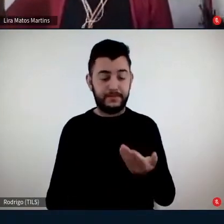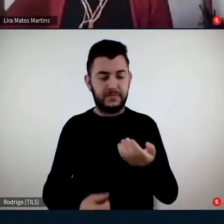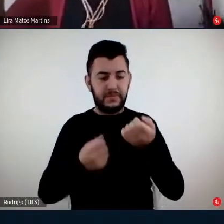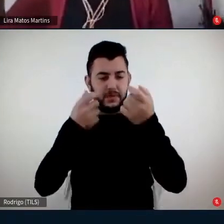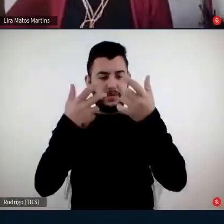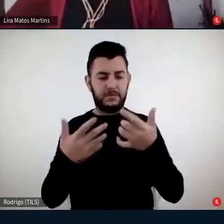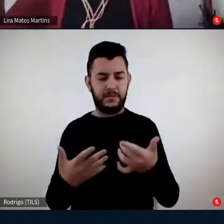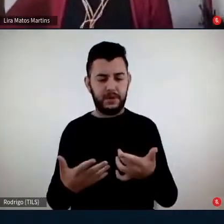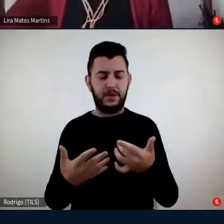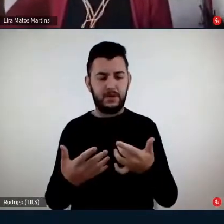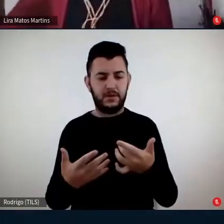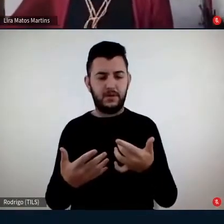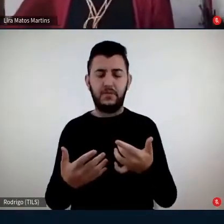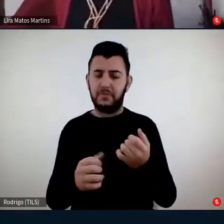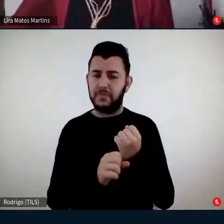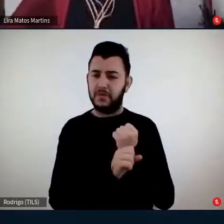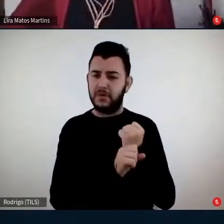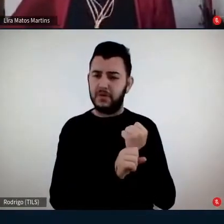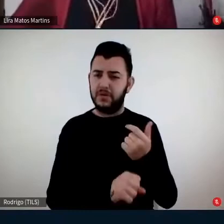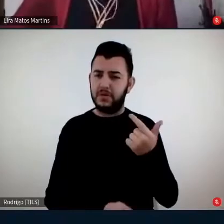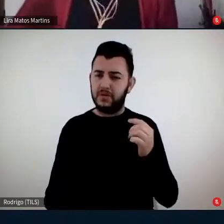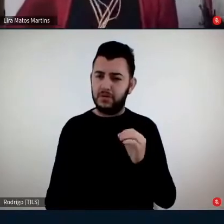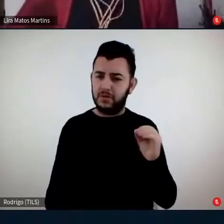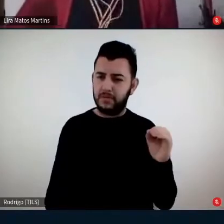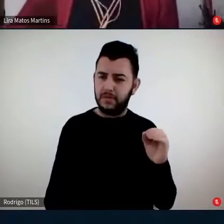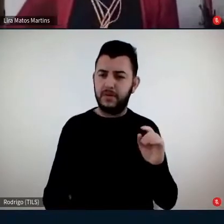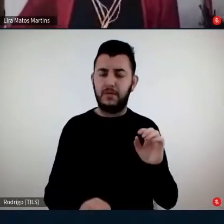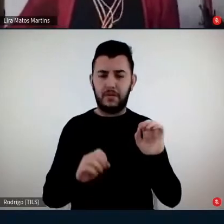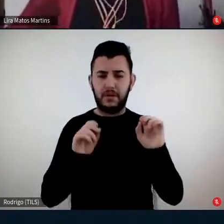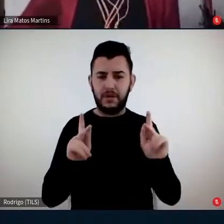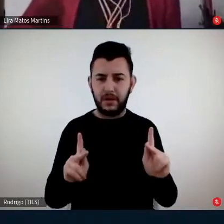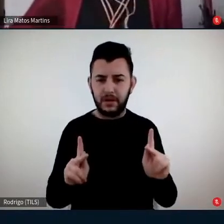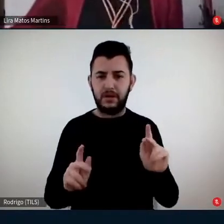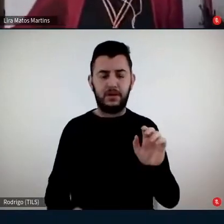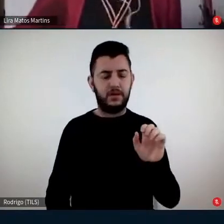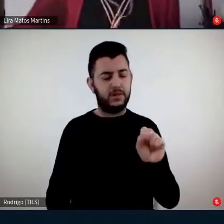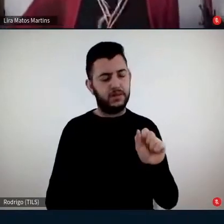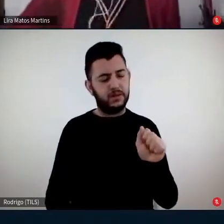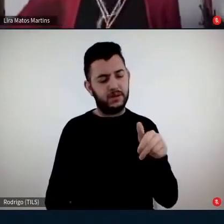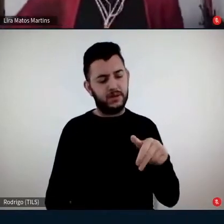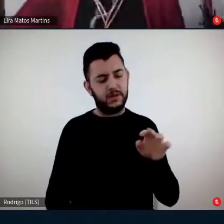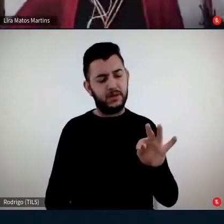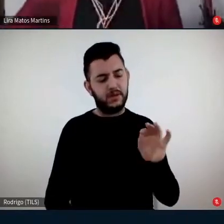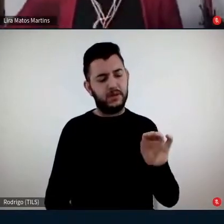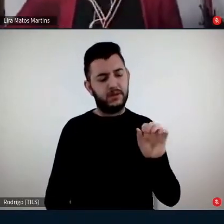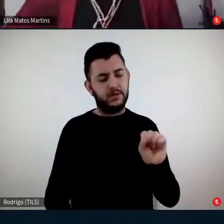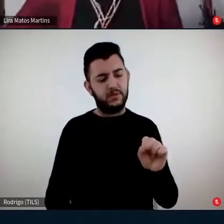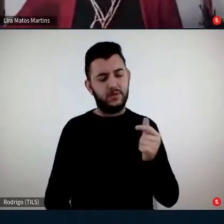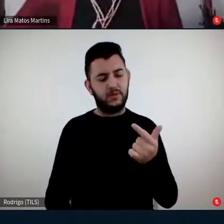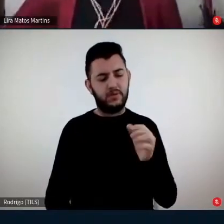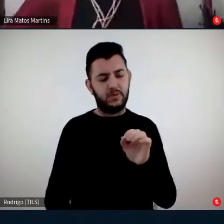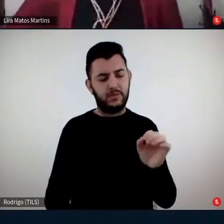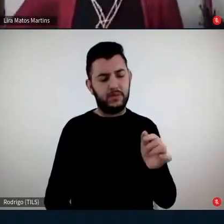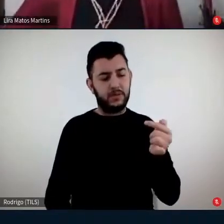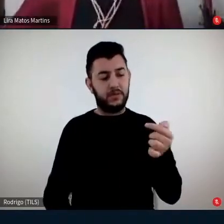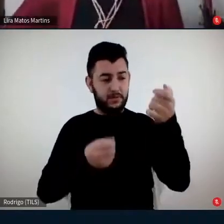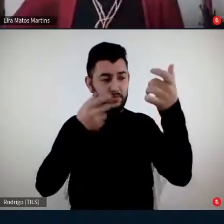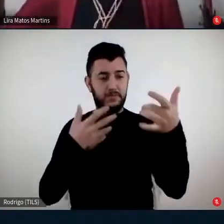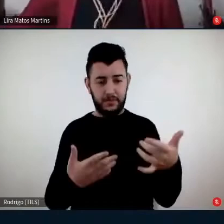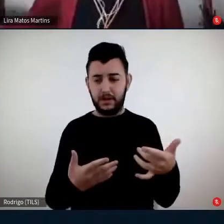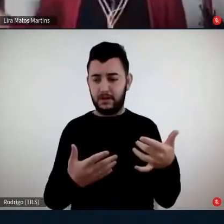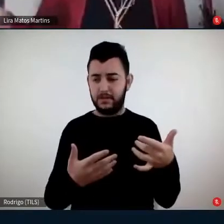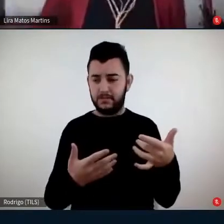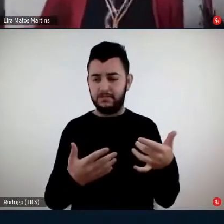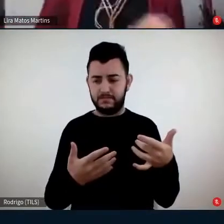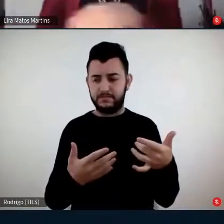2000. Beleza, Santos 2007 fala dos anos 2000. Mas e dos dias atuais? Quem está dizendo que essa é a